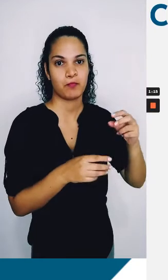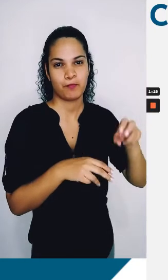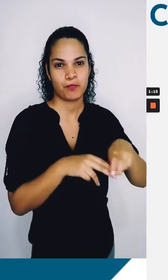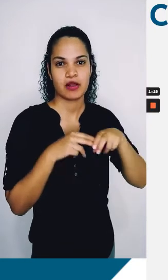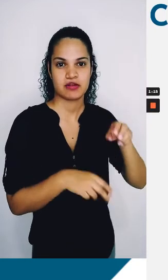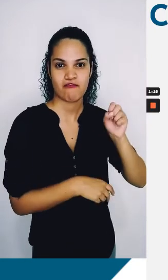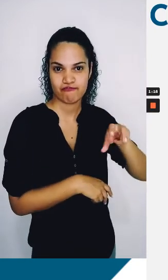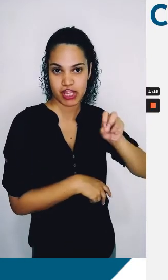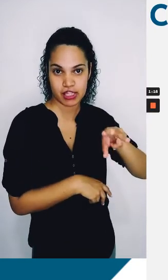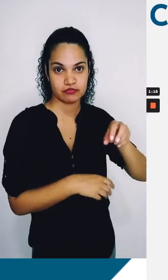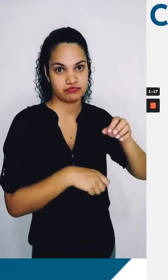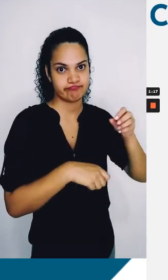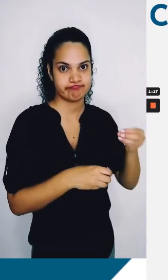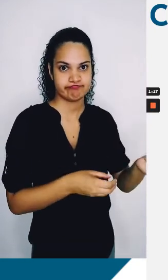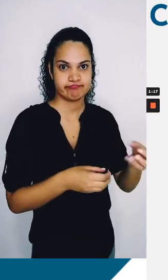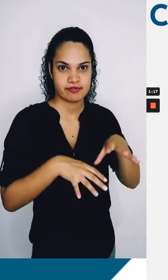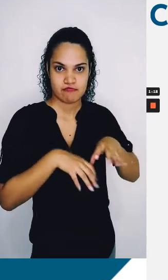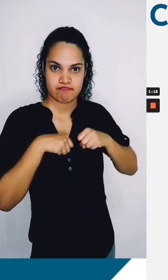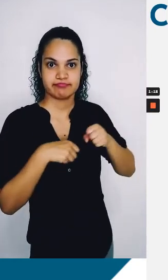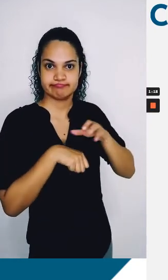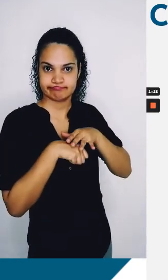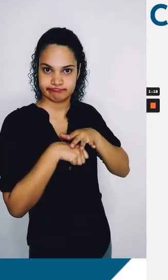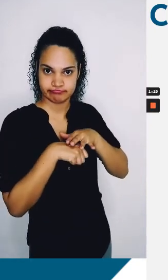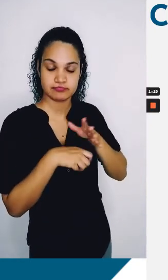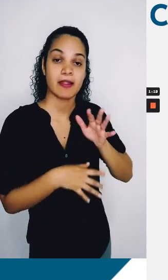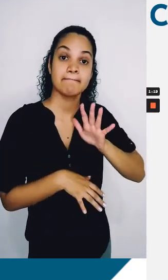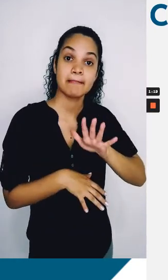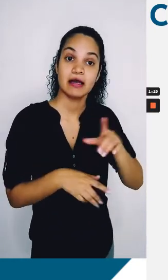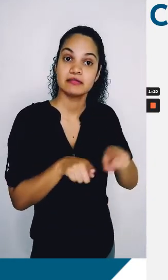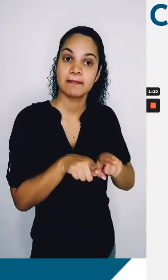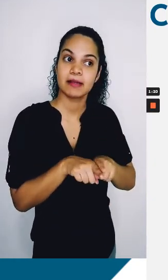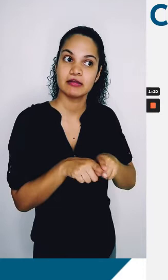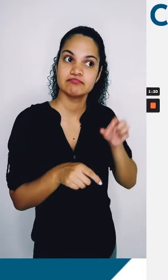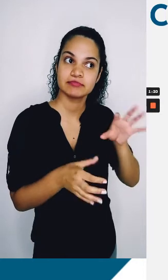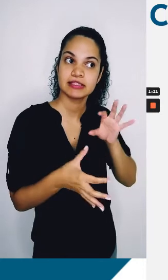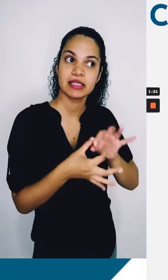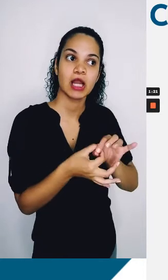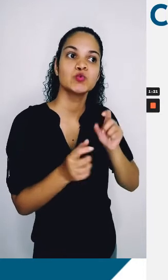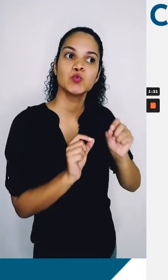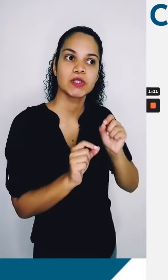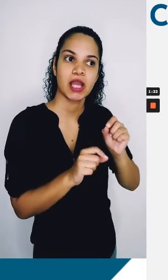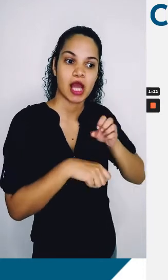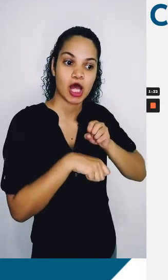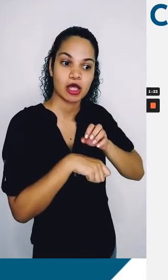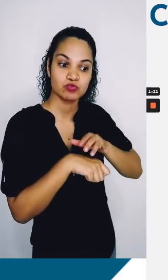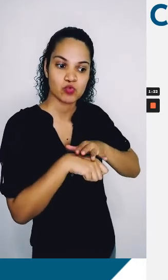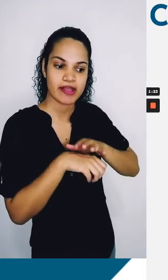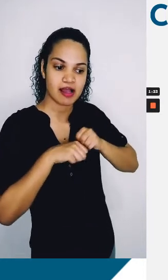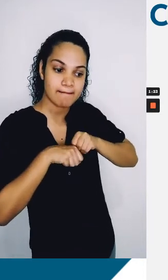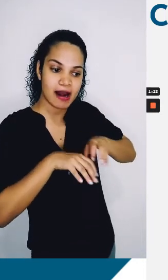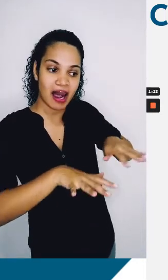vírus que causa uma doença nas pessoas, e ao mesmo tempo a gente entende que essa doença ela